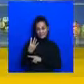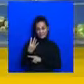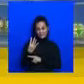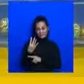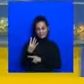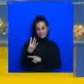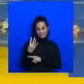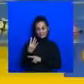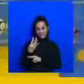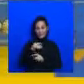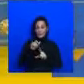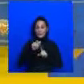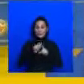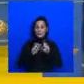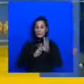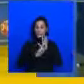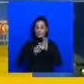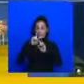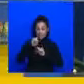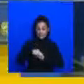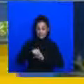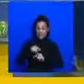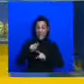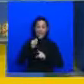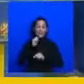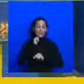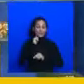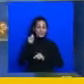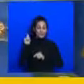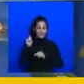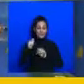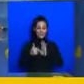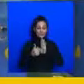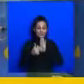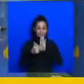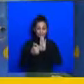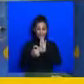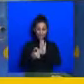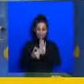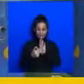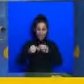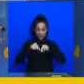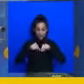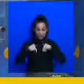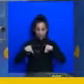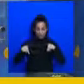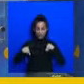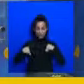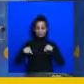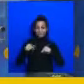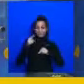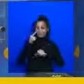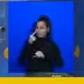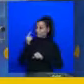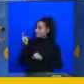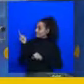marrom 04, o mês correspondente é abril. A nossa câmera mostrando aí as dezenas sorteadas no